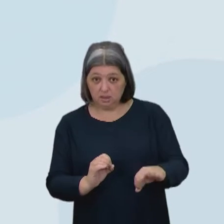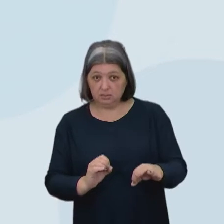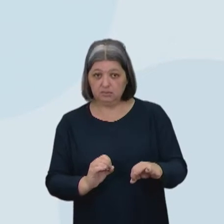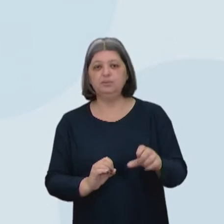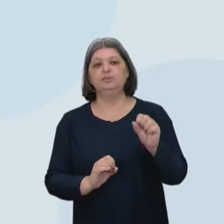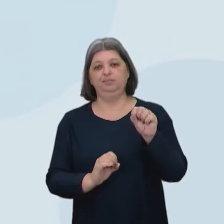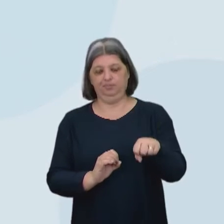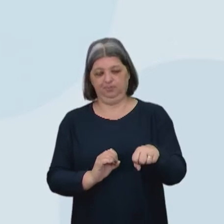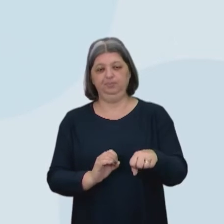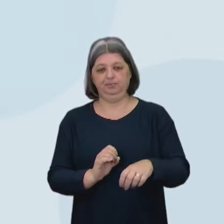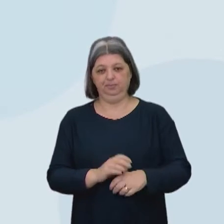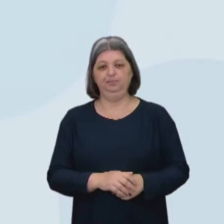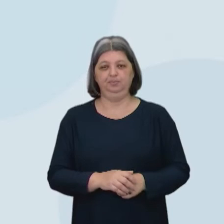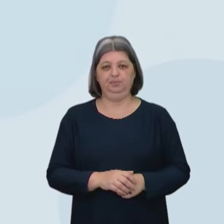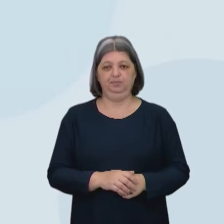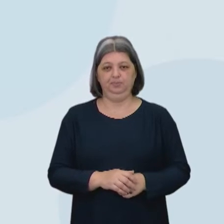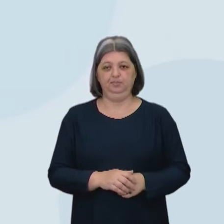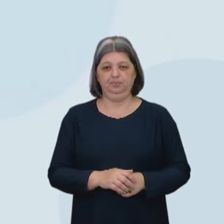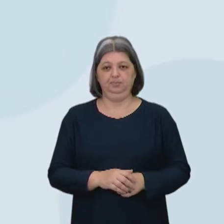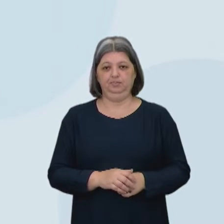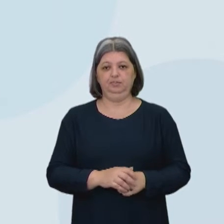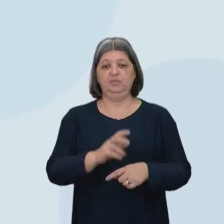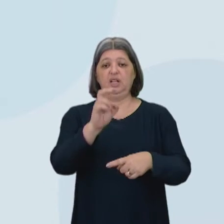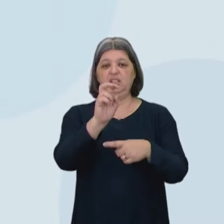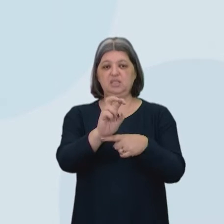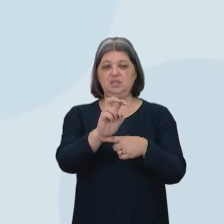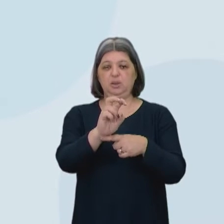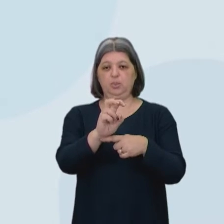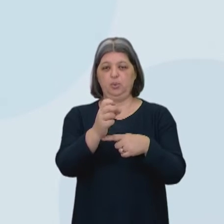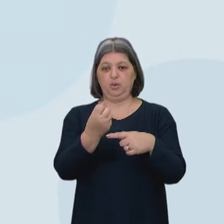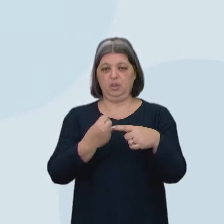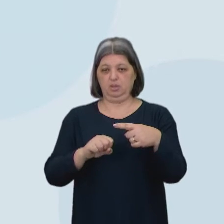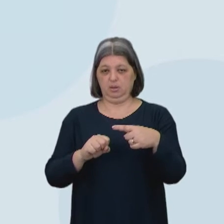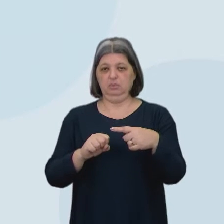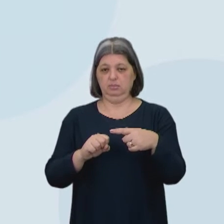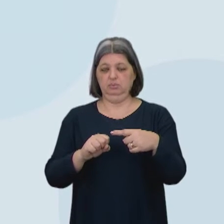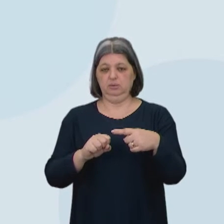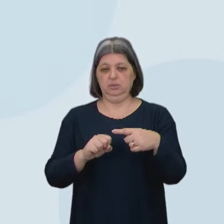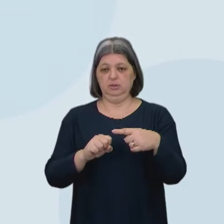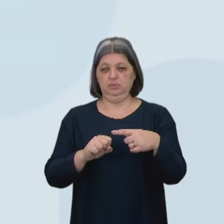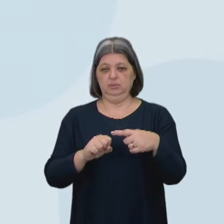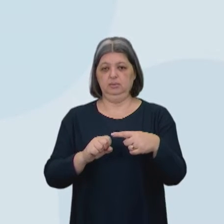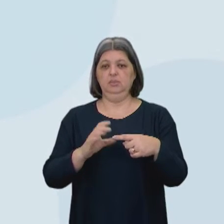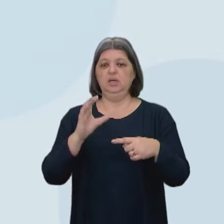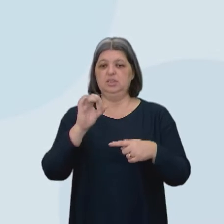Sim, 5 oitavos dá exatamente um decimal exato.